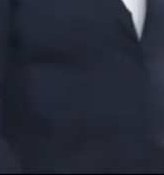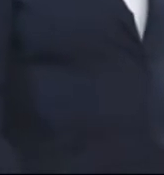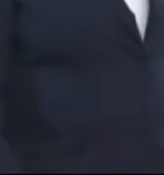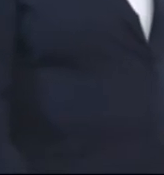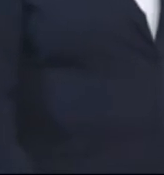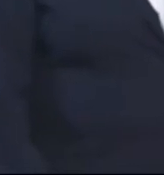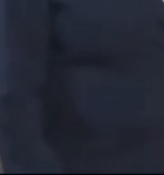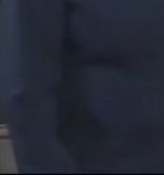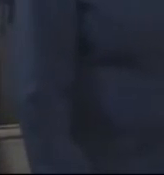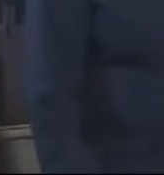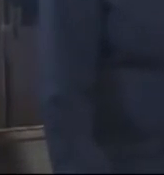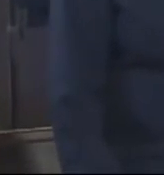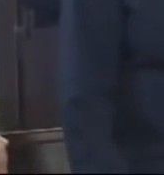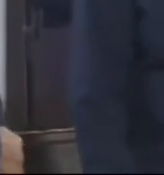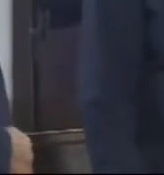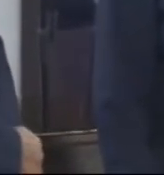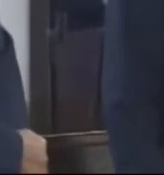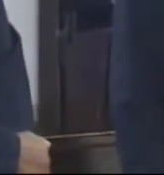todos os